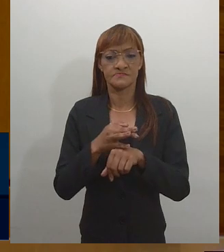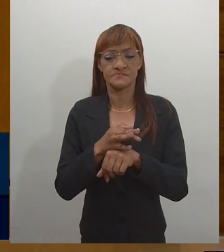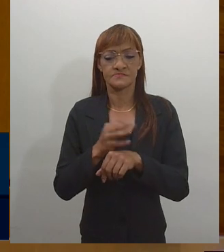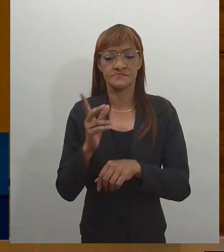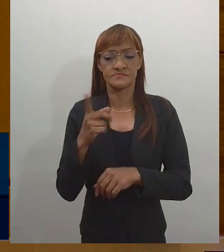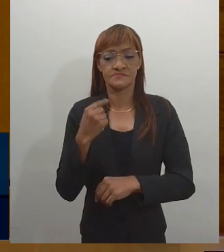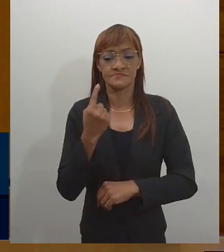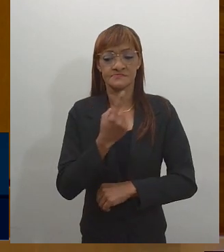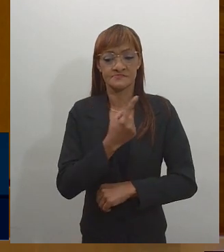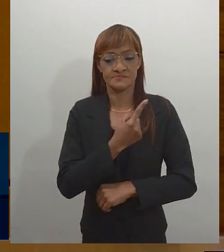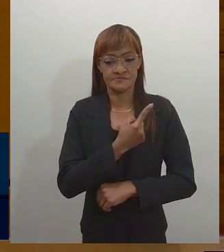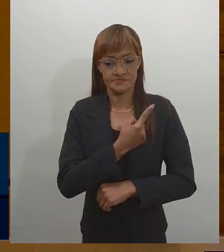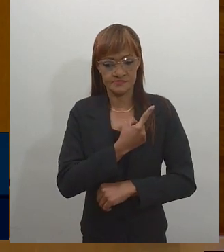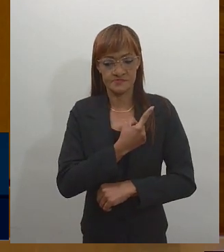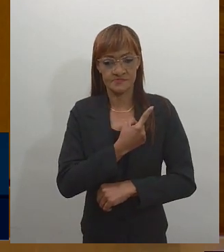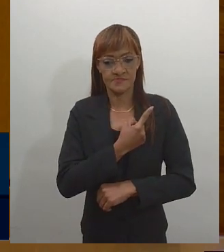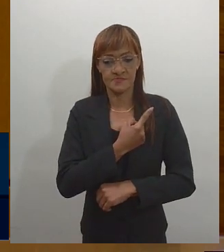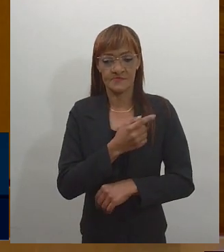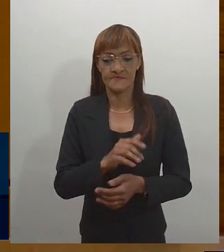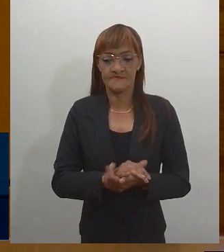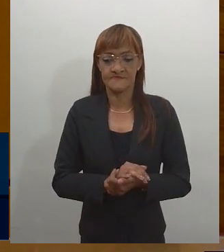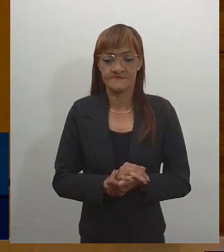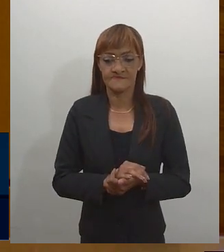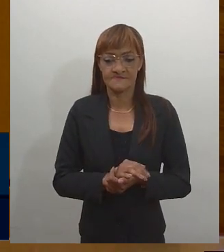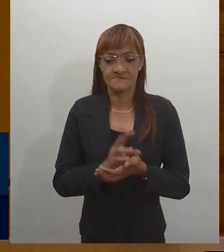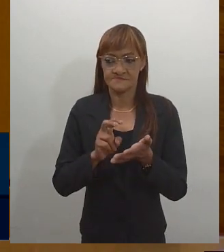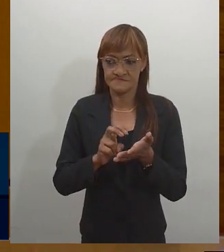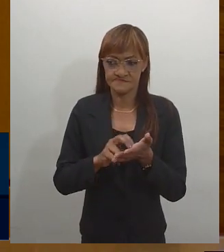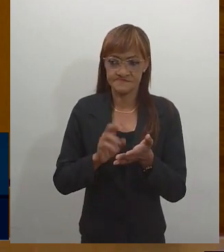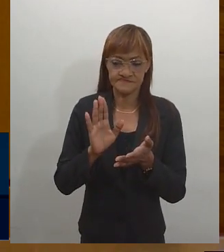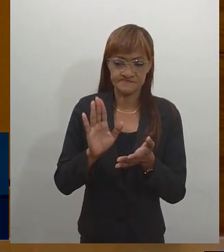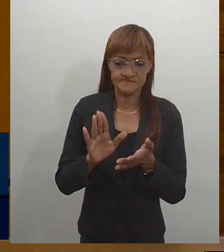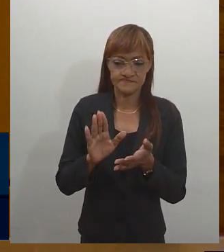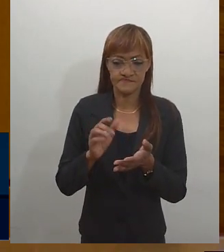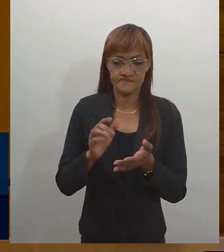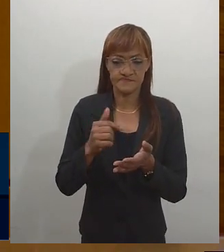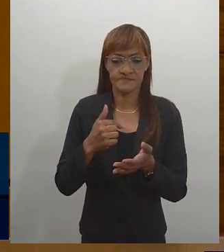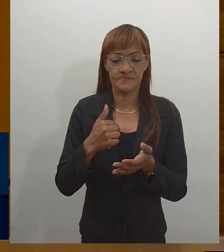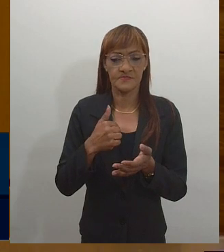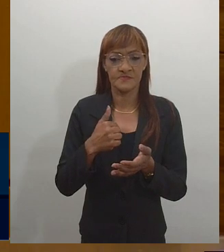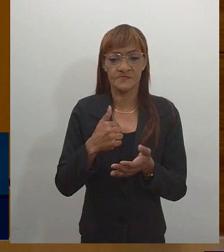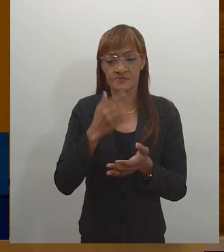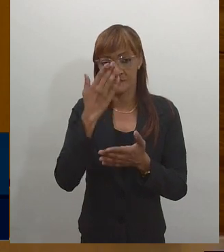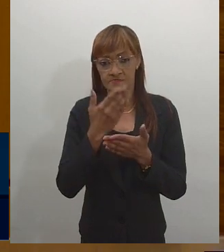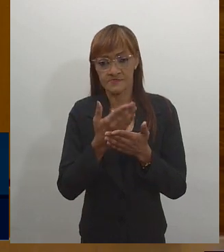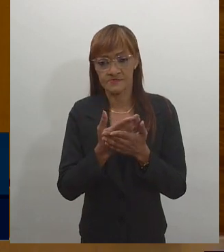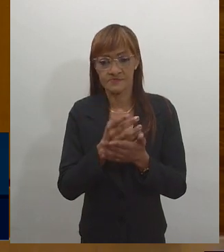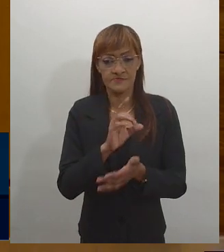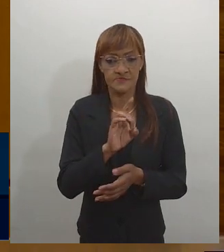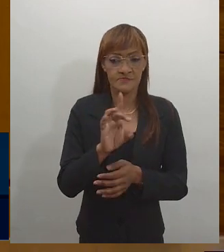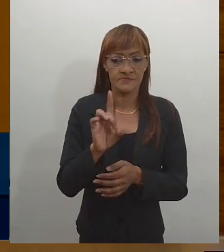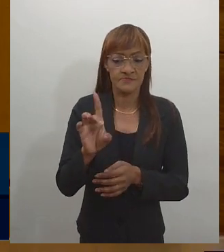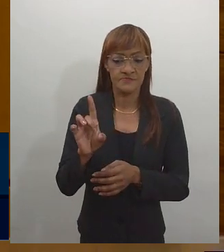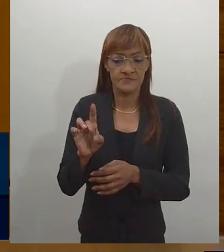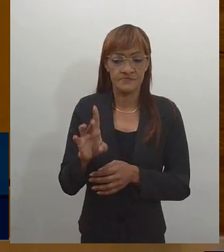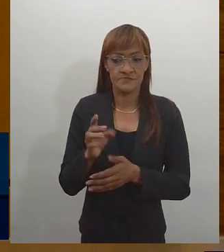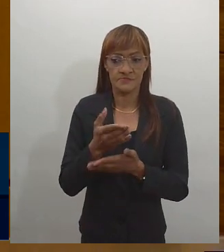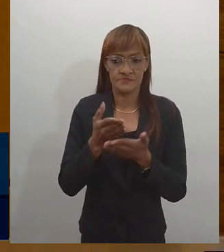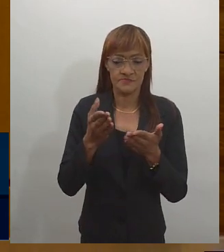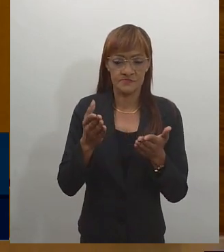na verdade, durante o recesso, eu creio que os parlamentares, as parlamentares até trabalham bem mais do